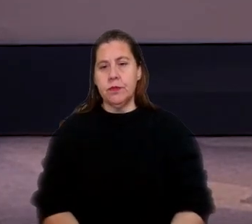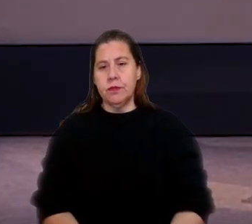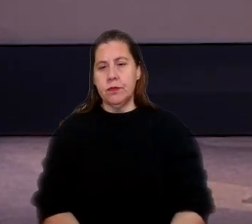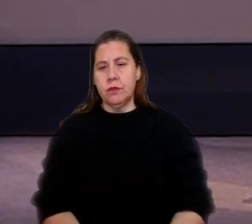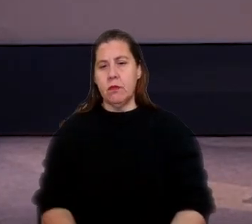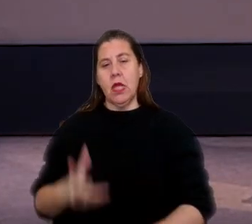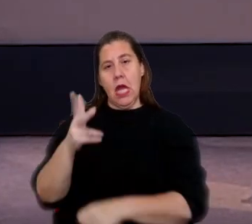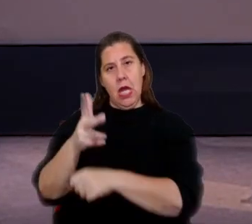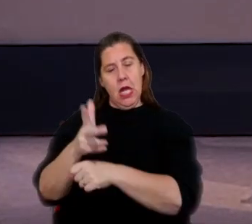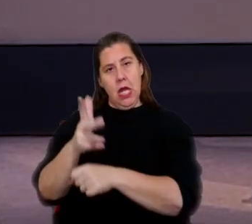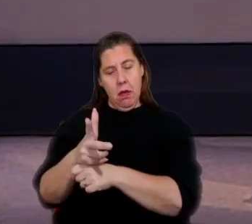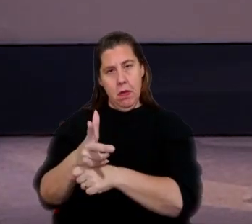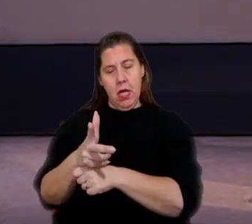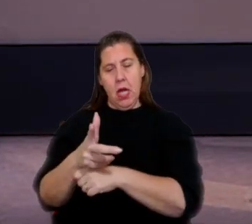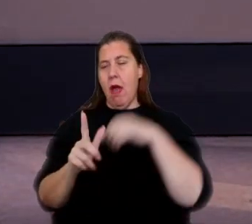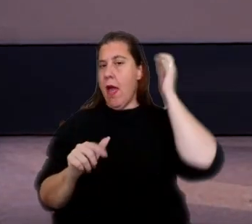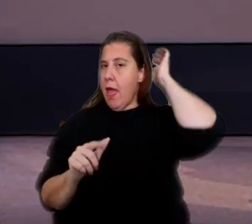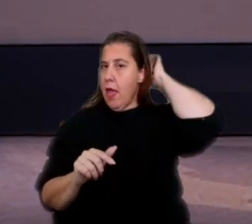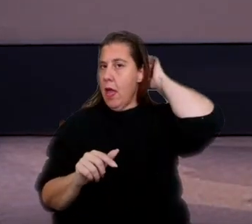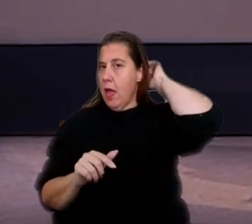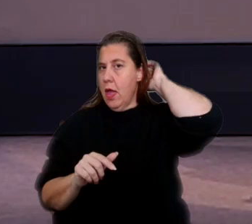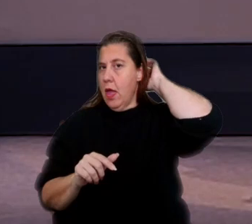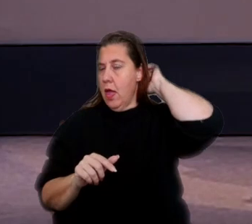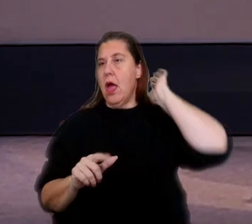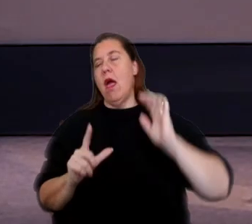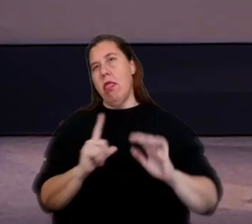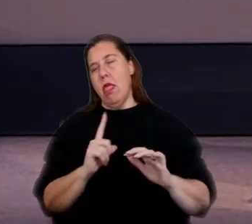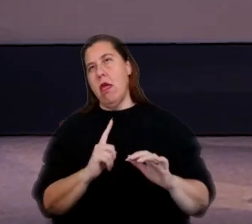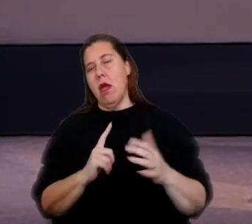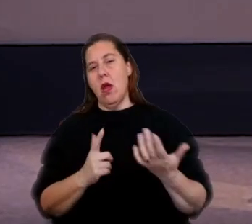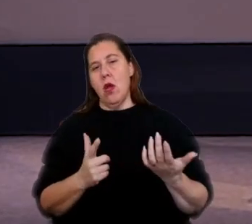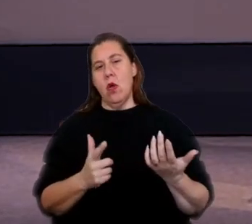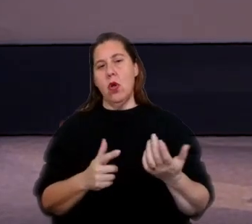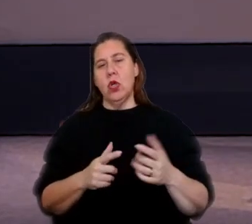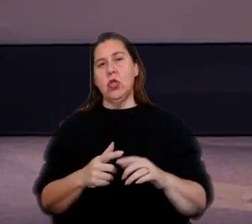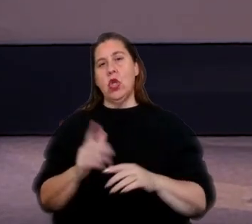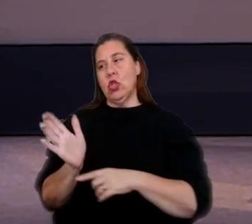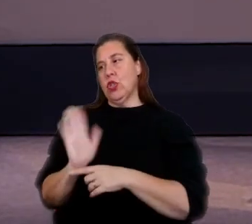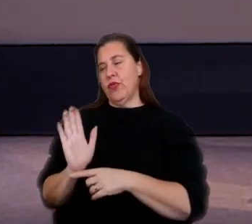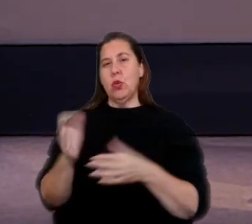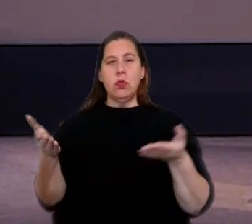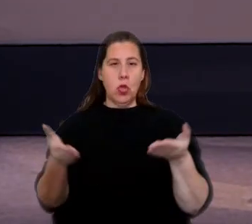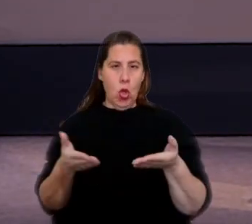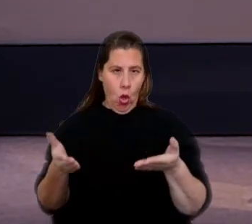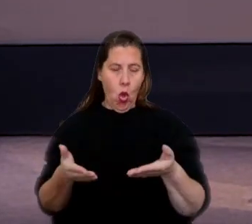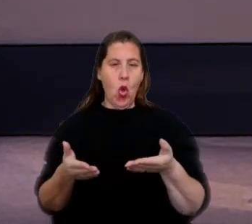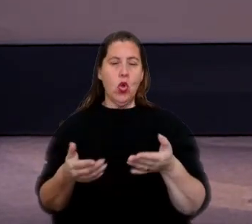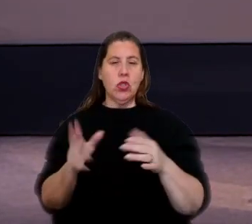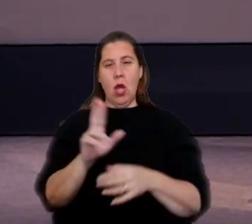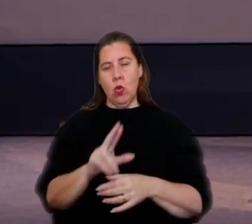Tá ótimo. Essa questão da câmera, a quebra da quarta parede, tem um pouco de modismo aí também. Os filmes hoje em dia eles